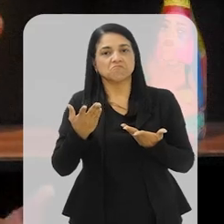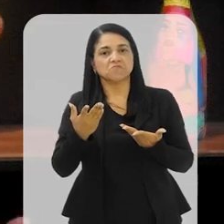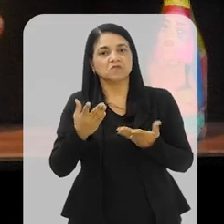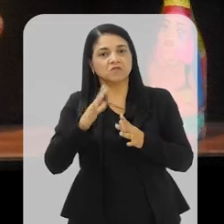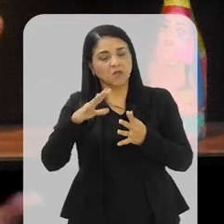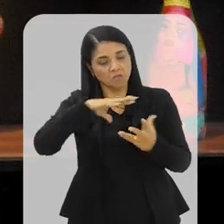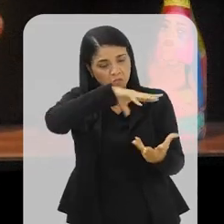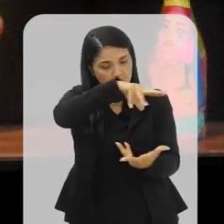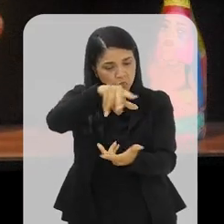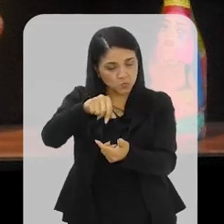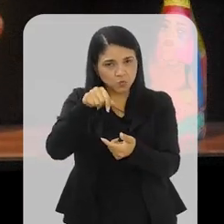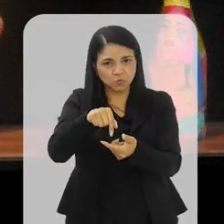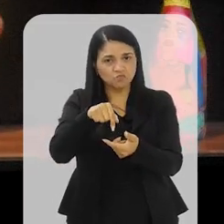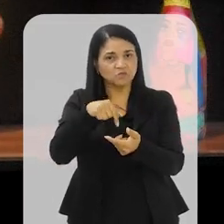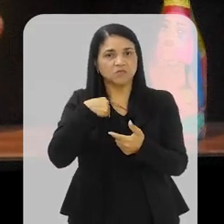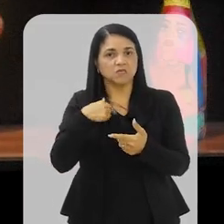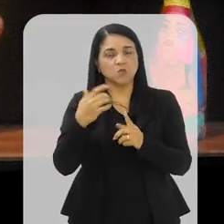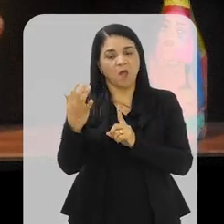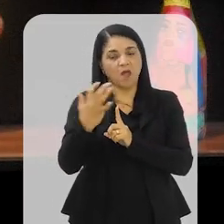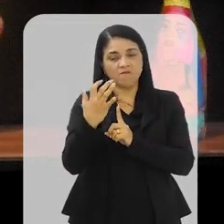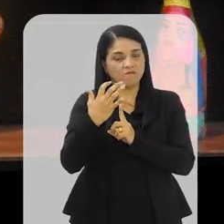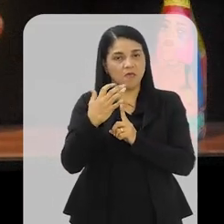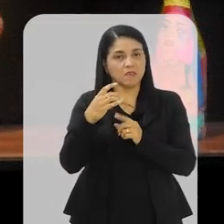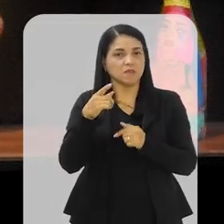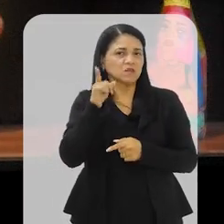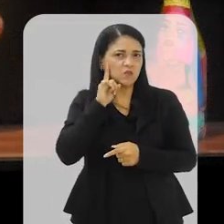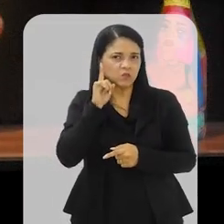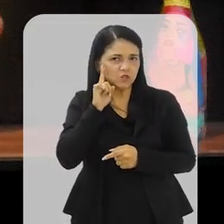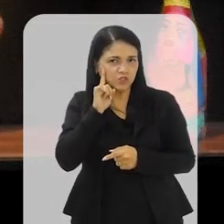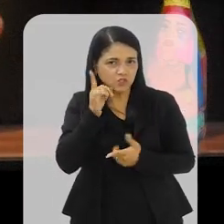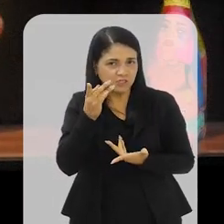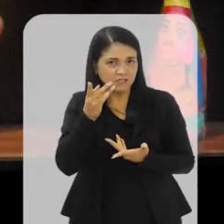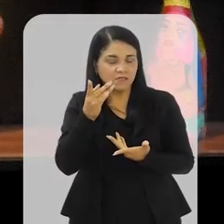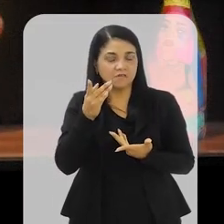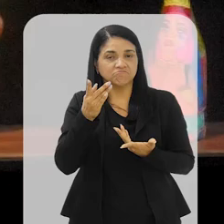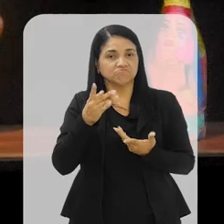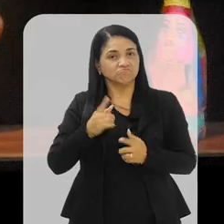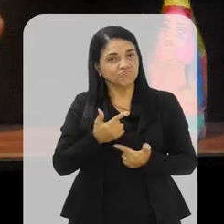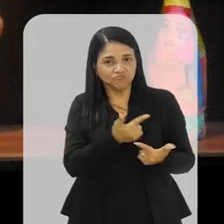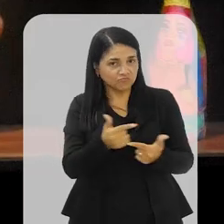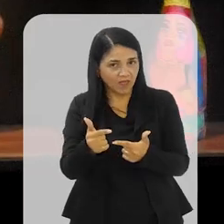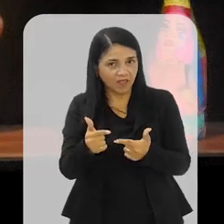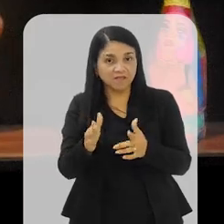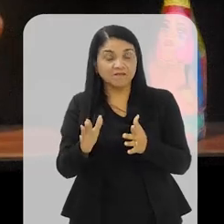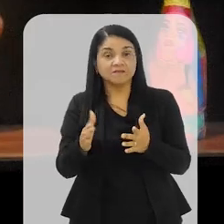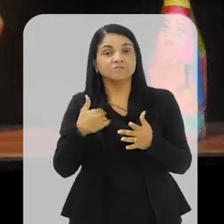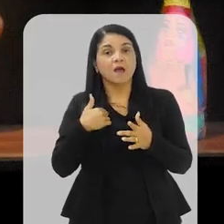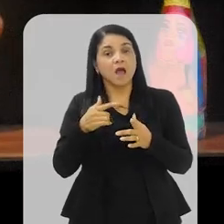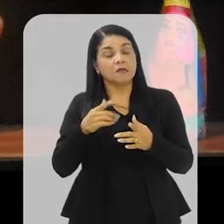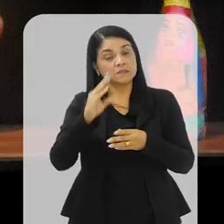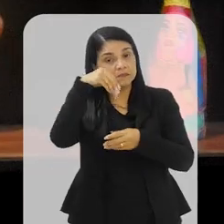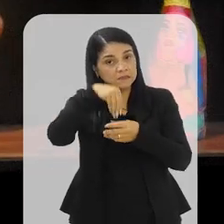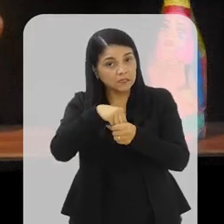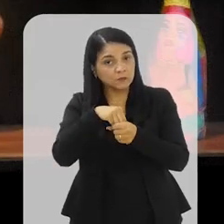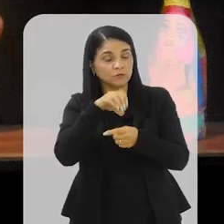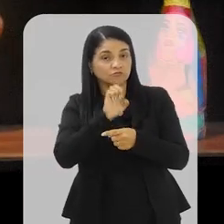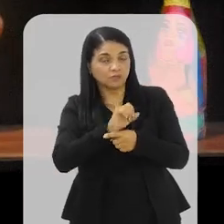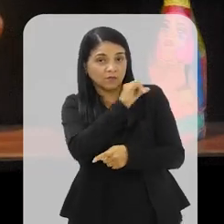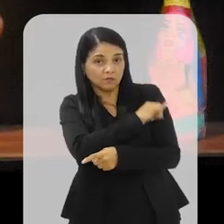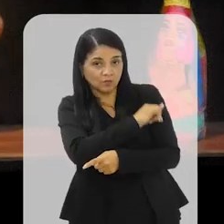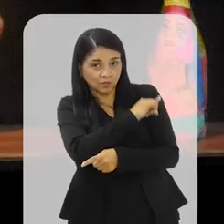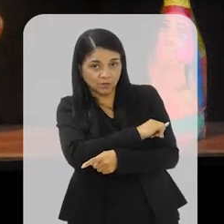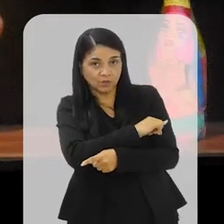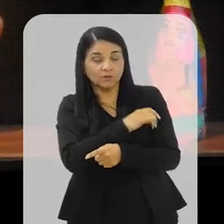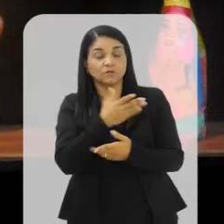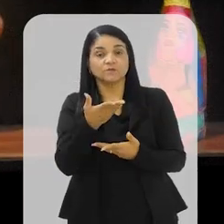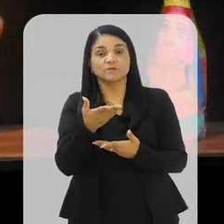no exterior e não afeta a gente no dia a dia no direito interno Mais especificamente no Rio de Janeiro na nossa cidade